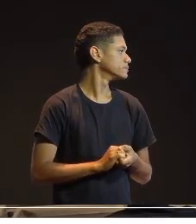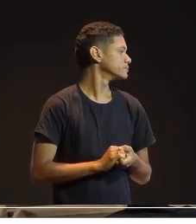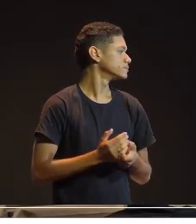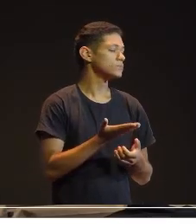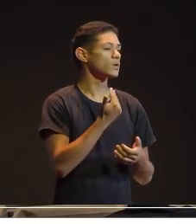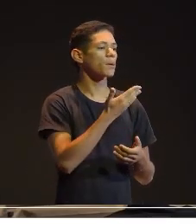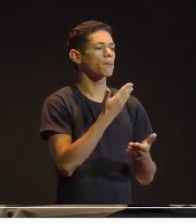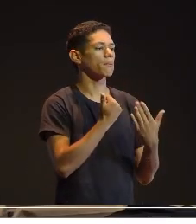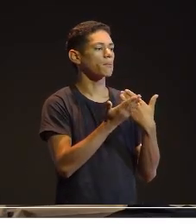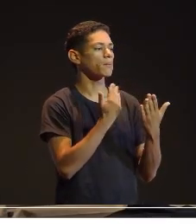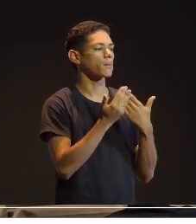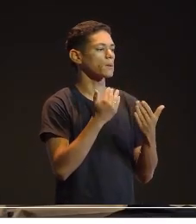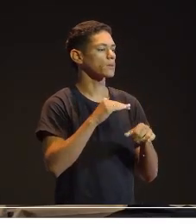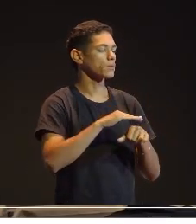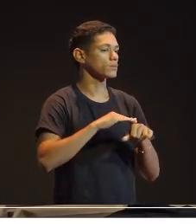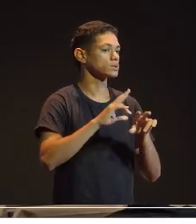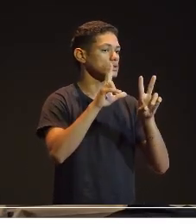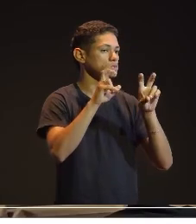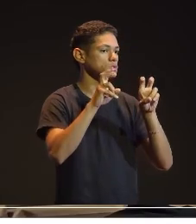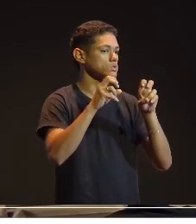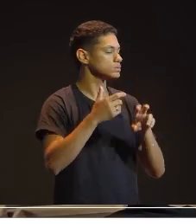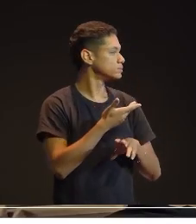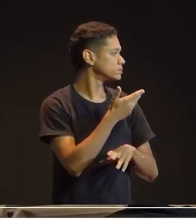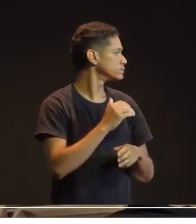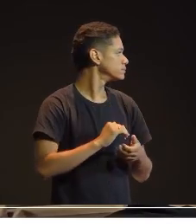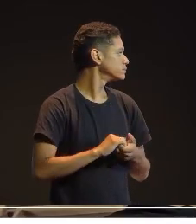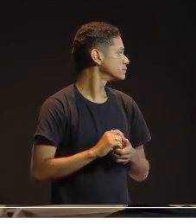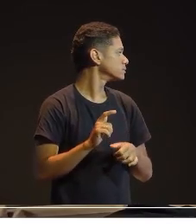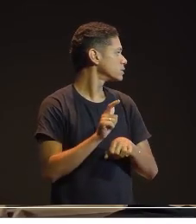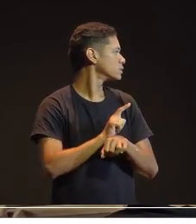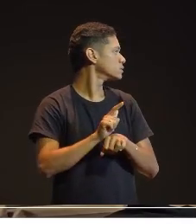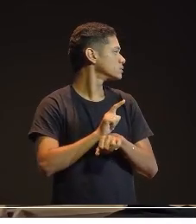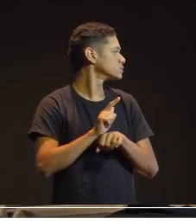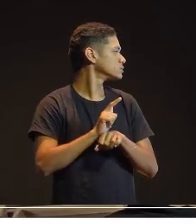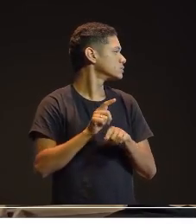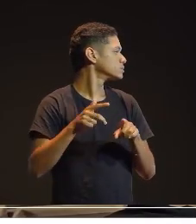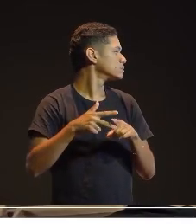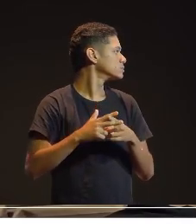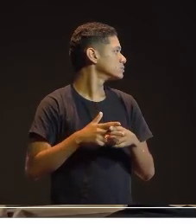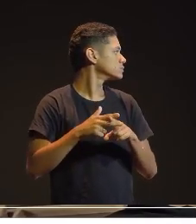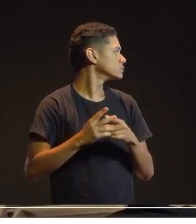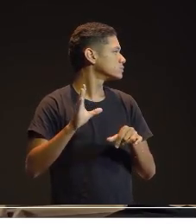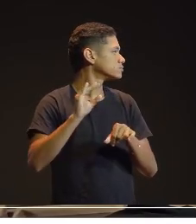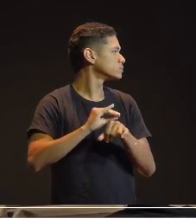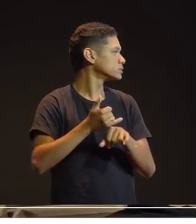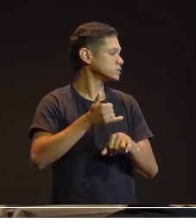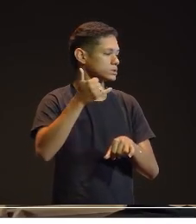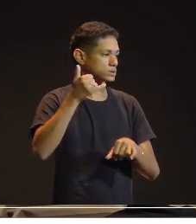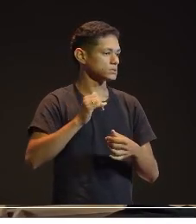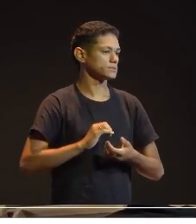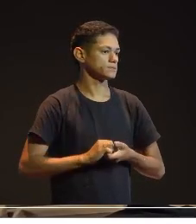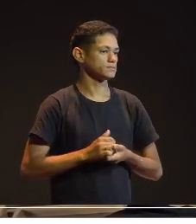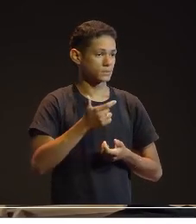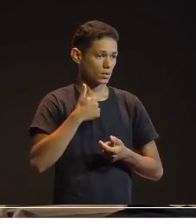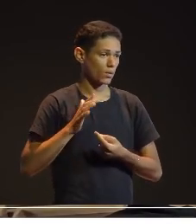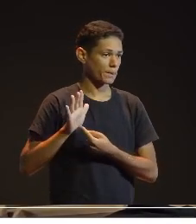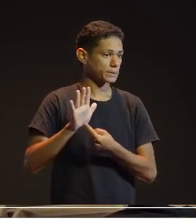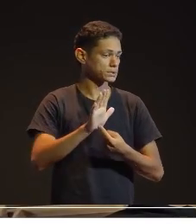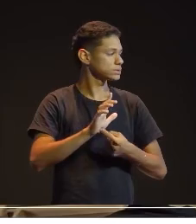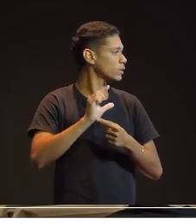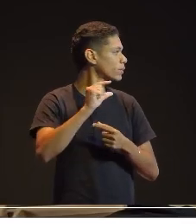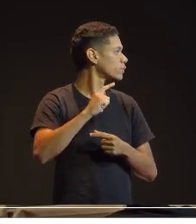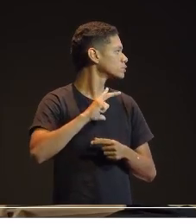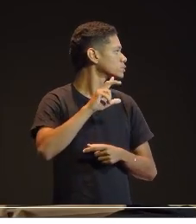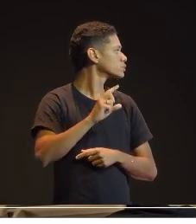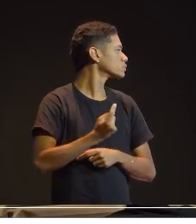Vamos lá, vamos bater um papo sobre gestão operacional de usinas solares em GD. Vou apresentar um